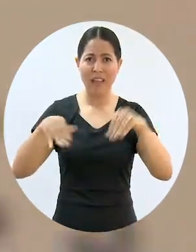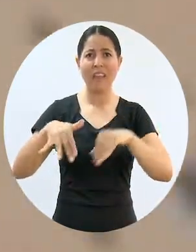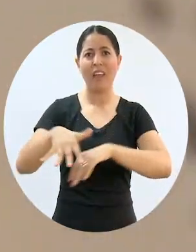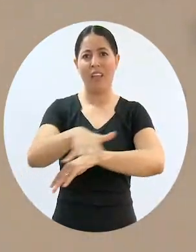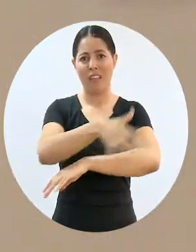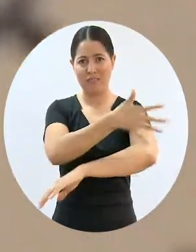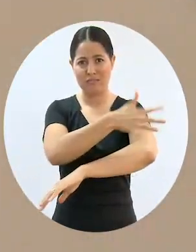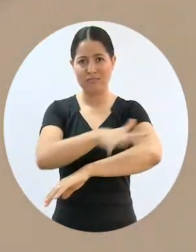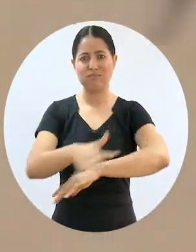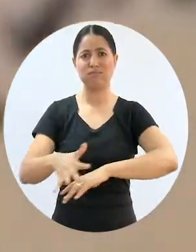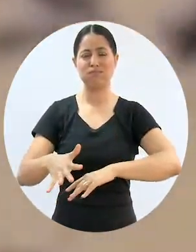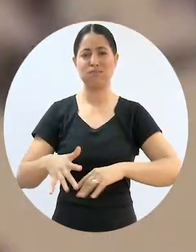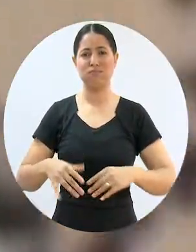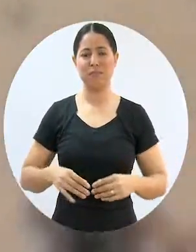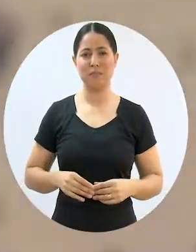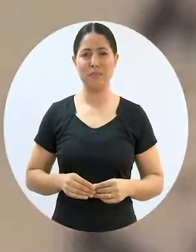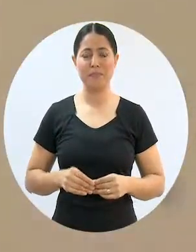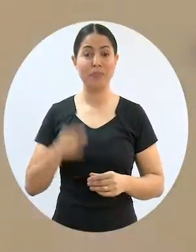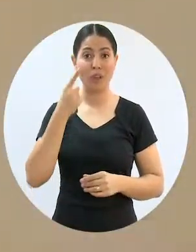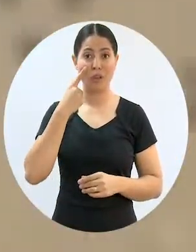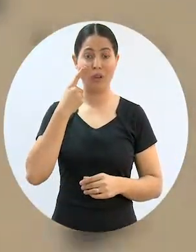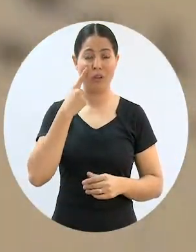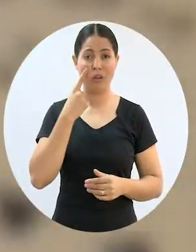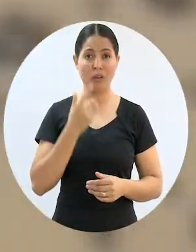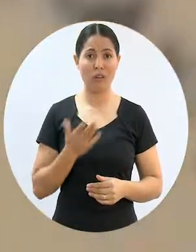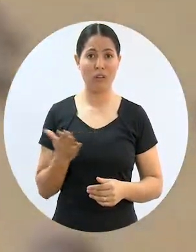Olha isso aqui.